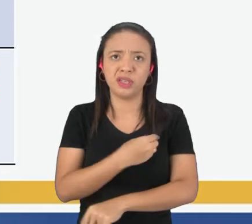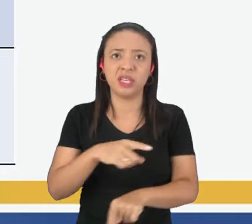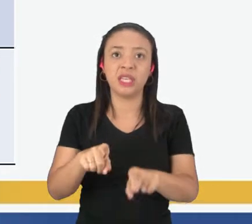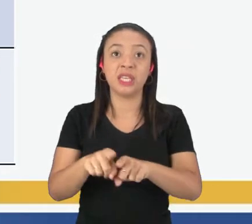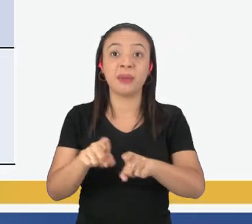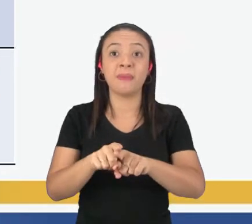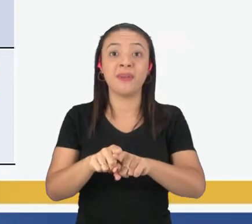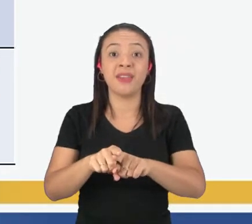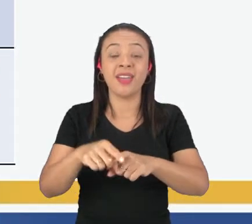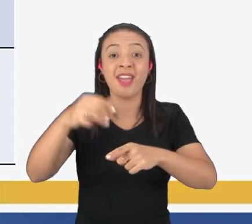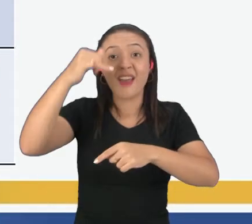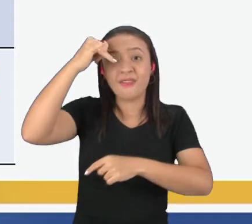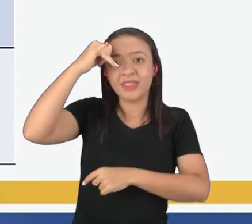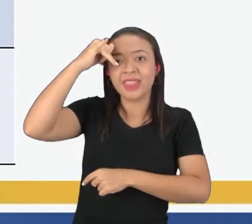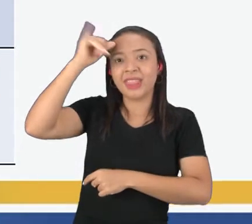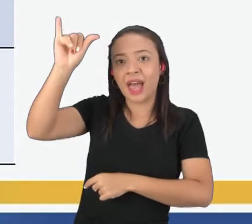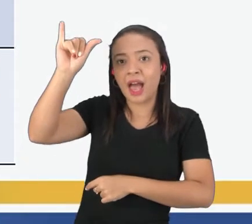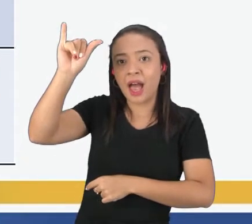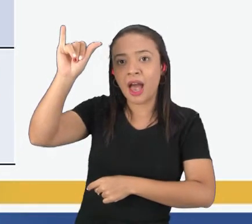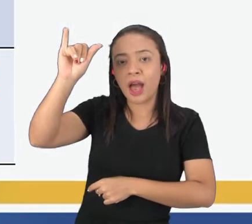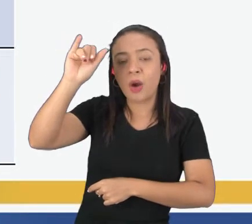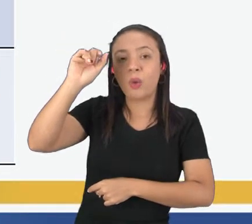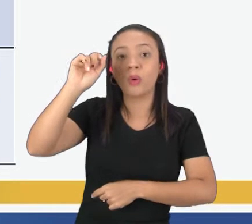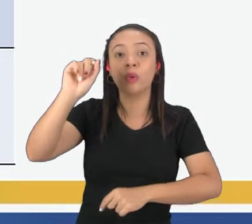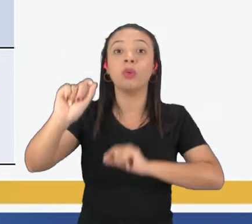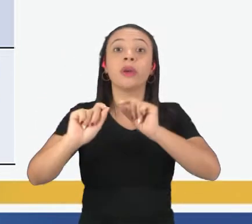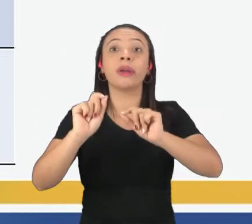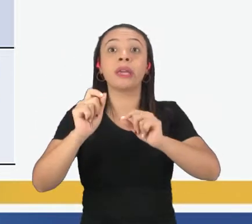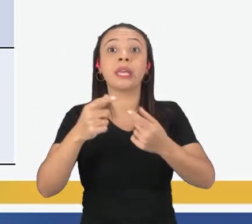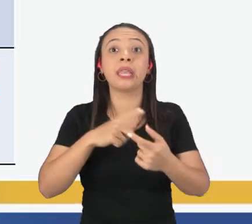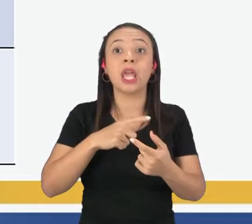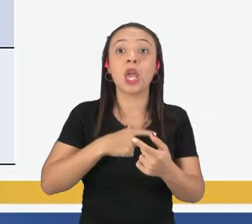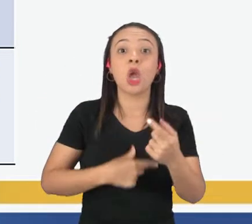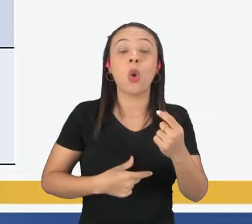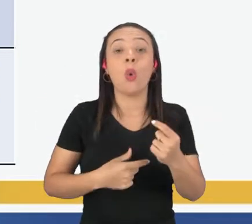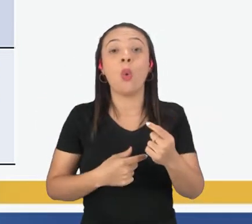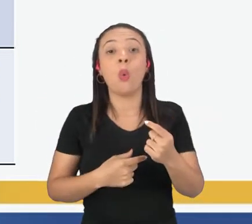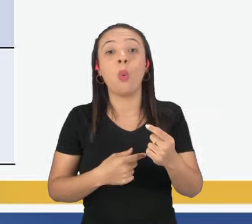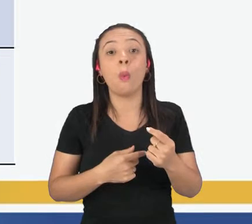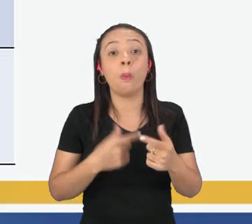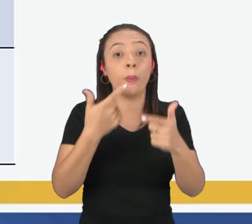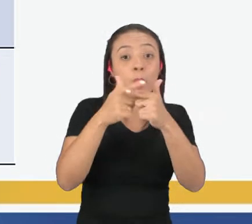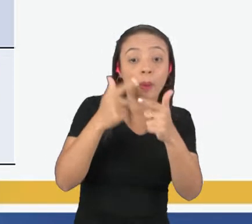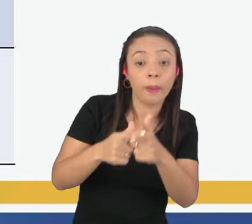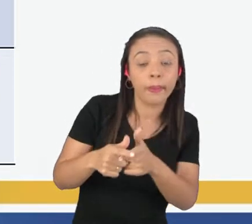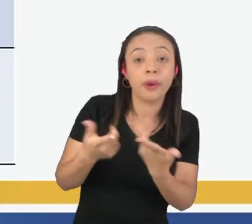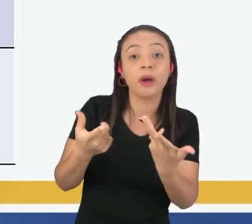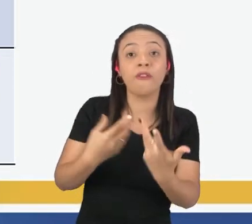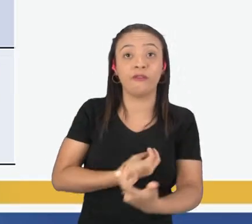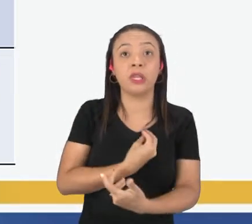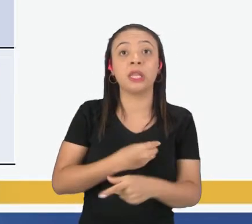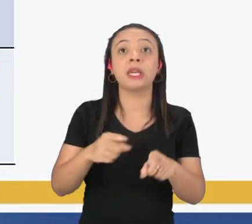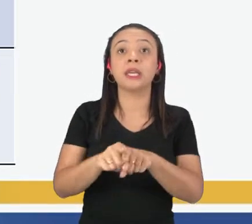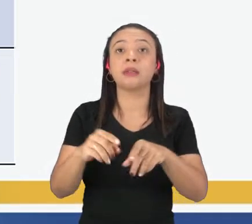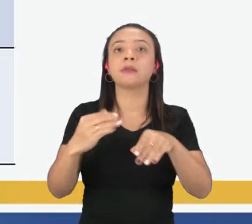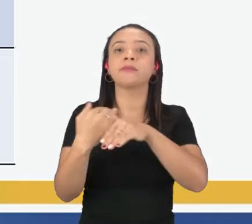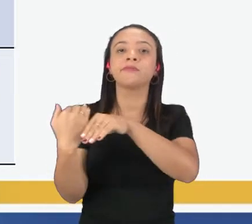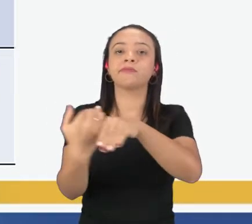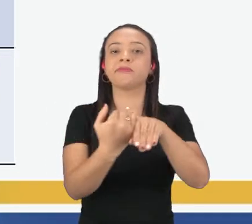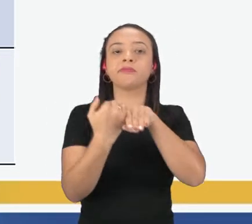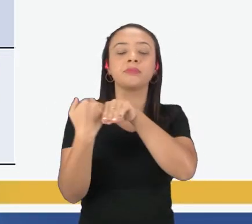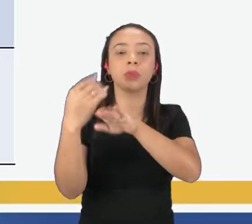postura contrária ao que ameaça a vida, postura de respeito à vida, e a defesa permanente por direitos